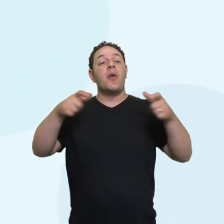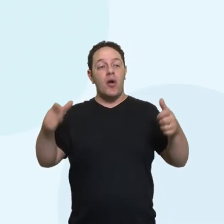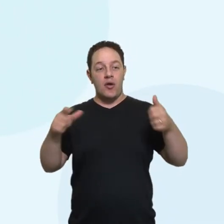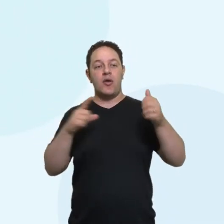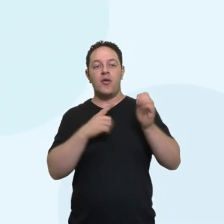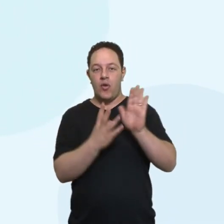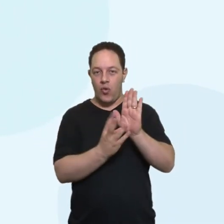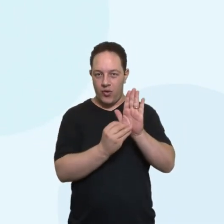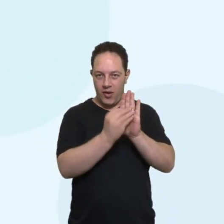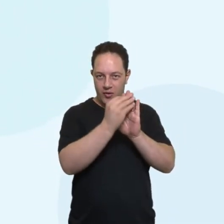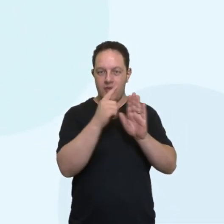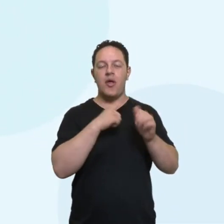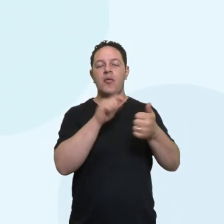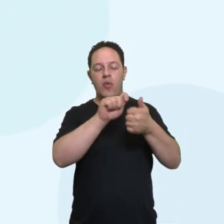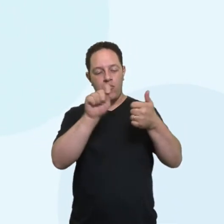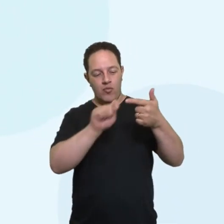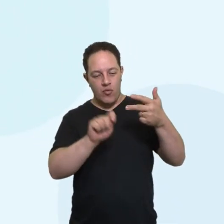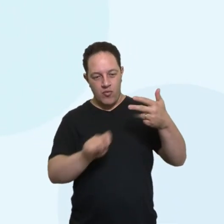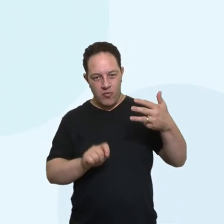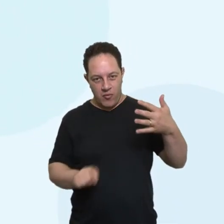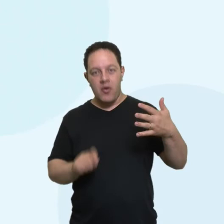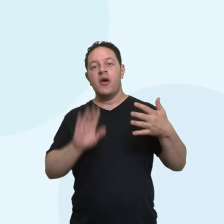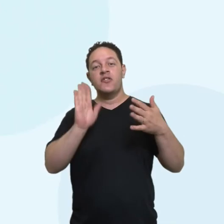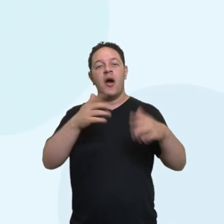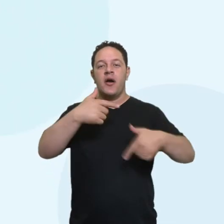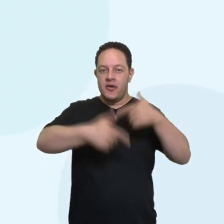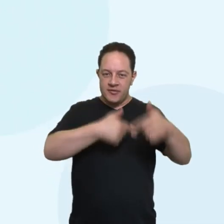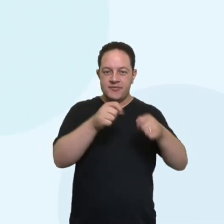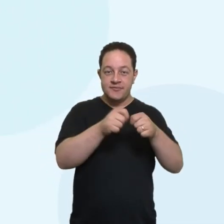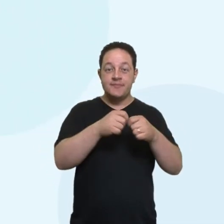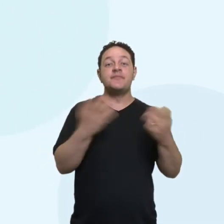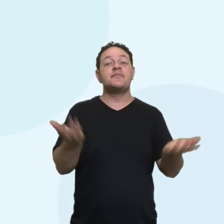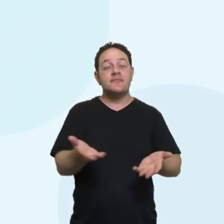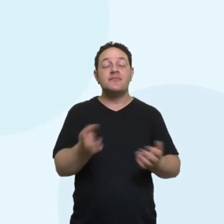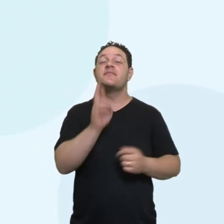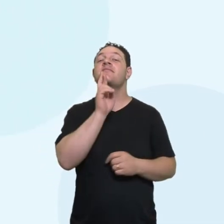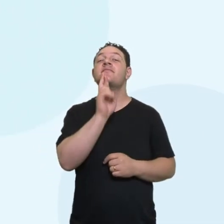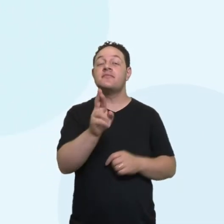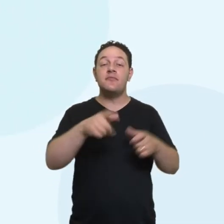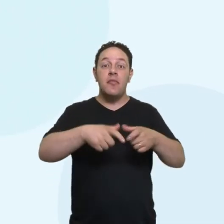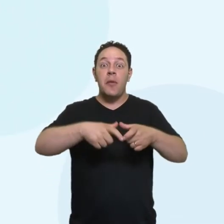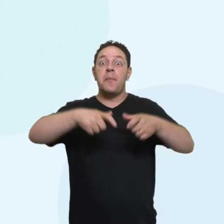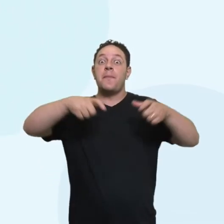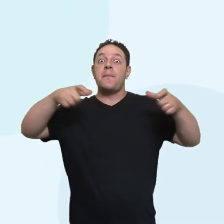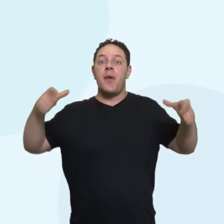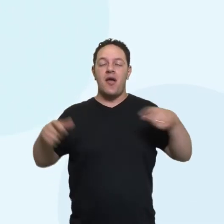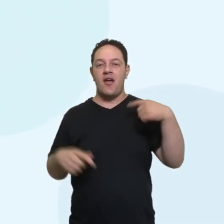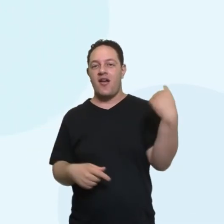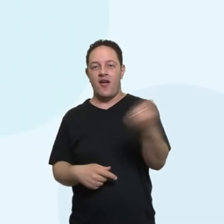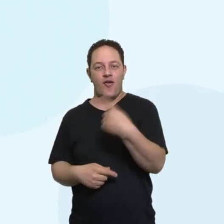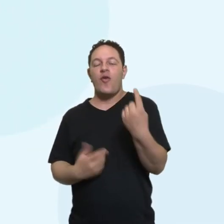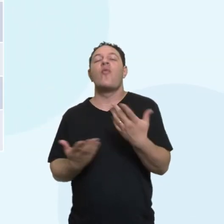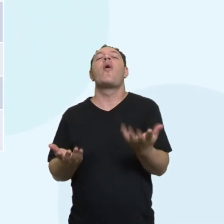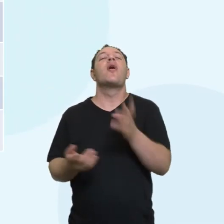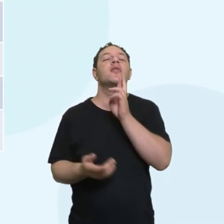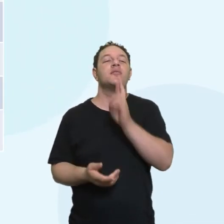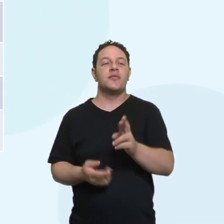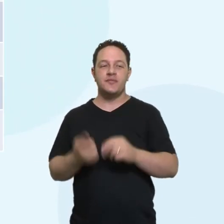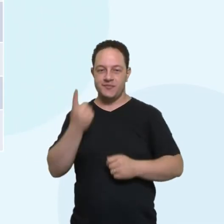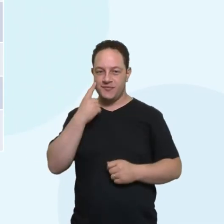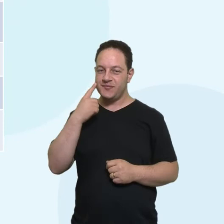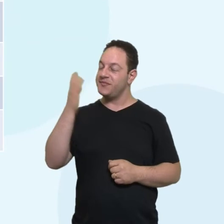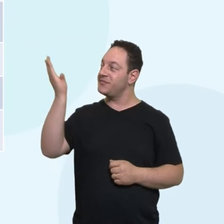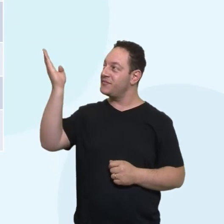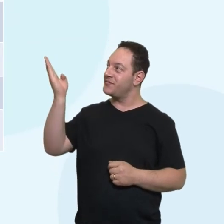conteúdos nela estados que foram trabalhados e aqui eu vou passar para vocês a resposta Global Então dessa avaliação